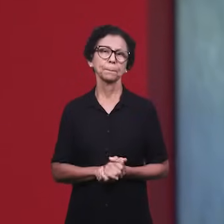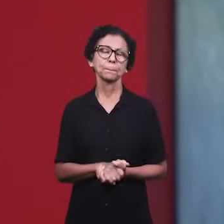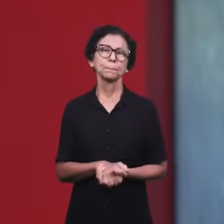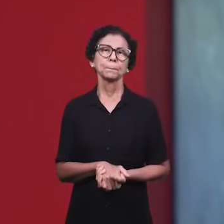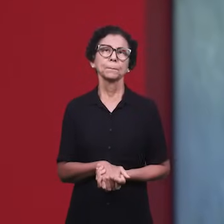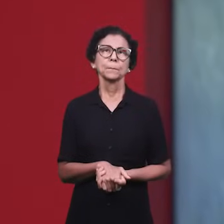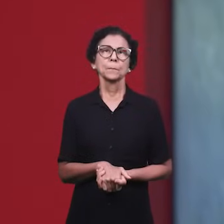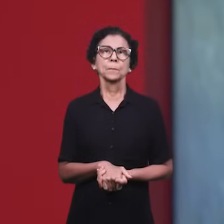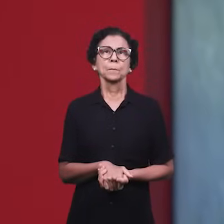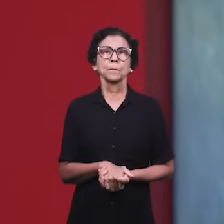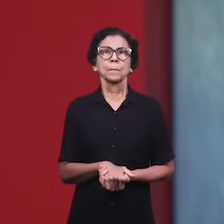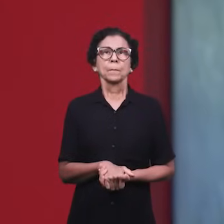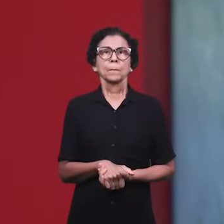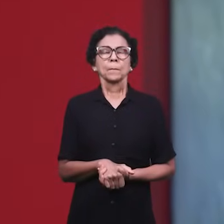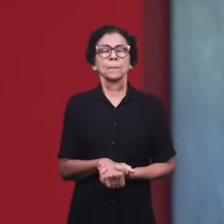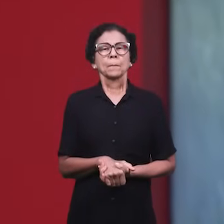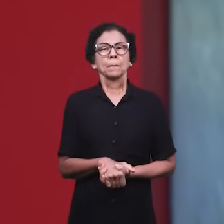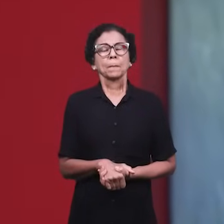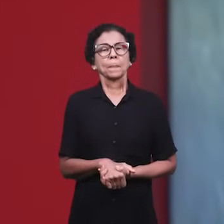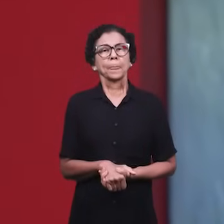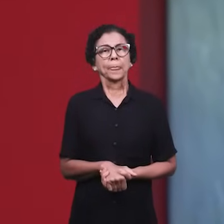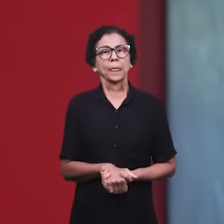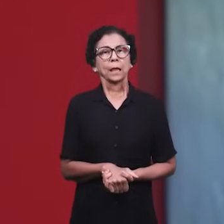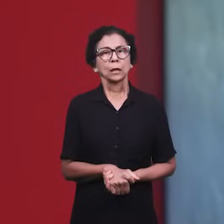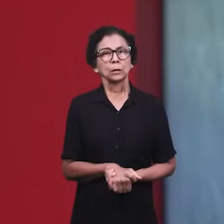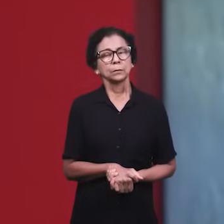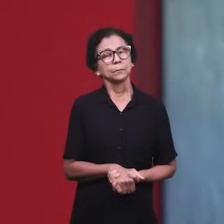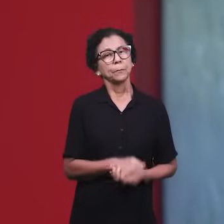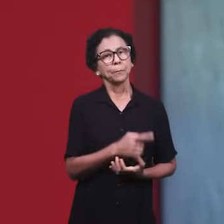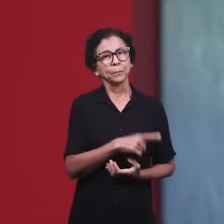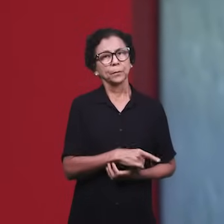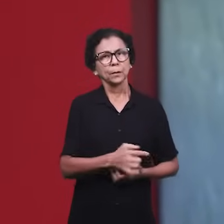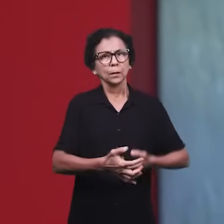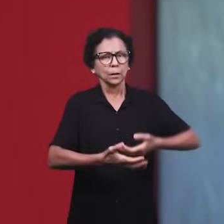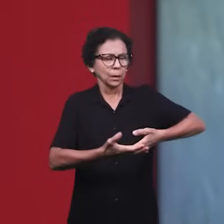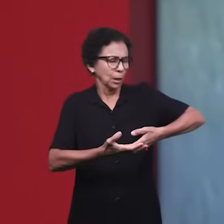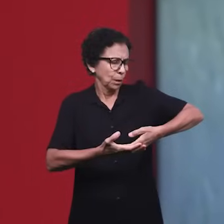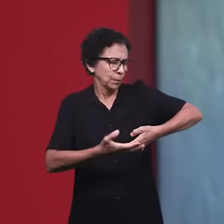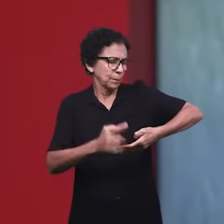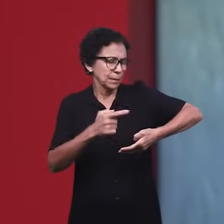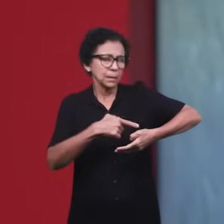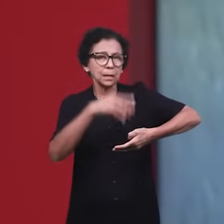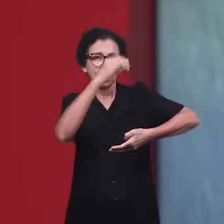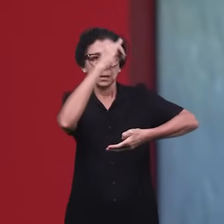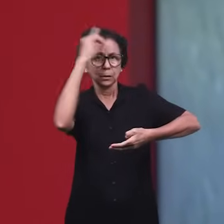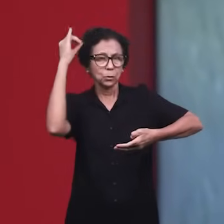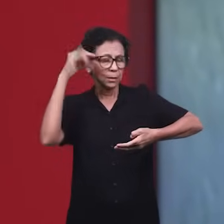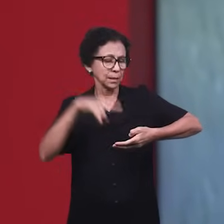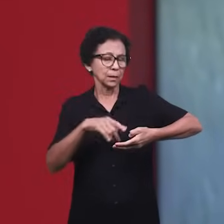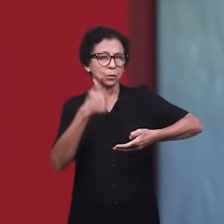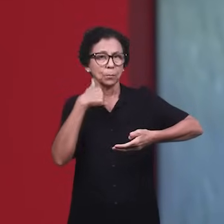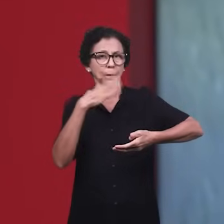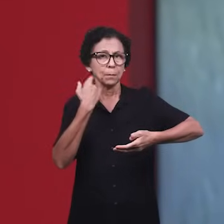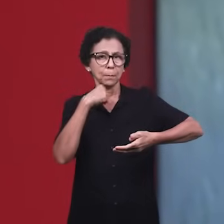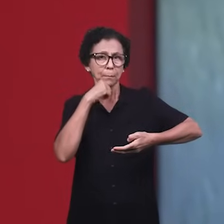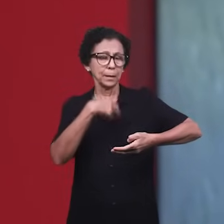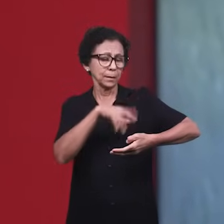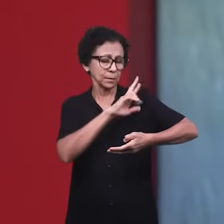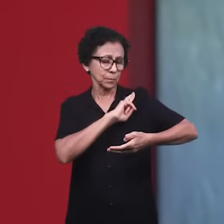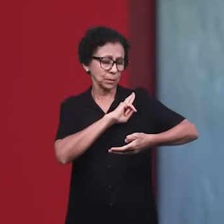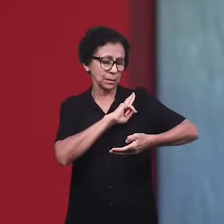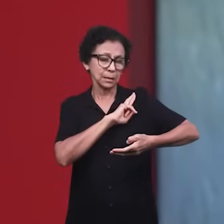colou muito bem a questão da inocência e da consciência na inocência os pais são responsáveis exatamente para